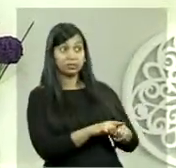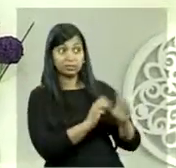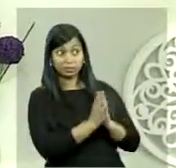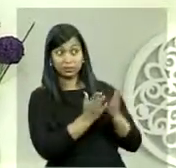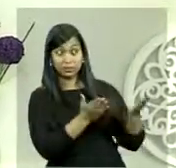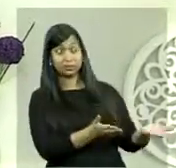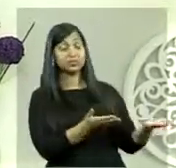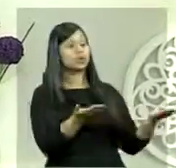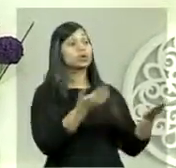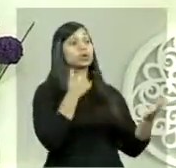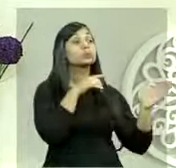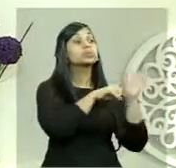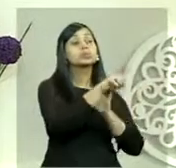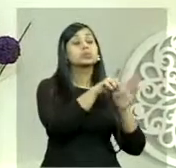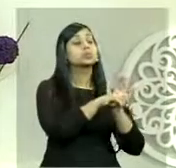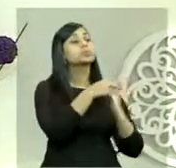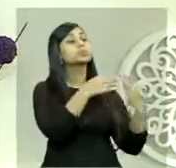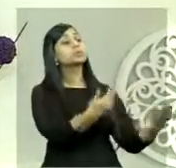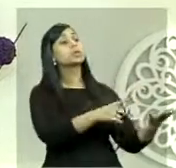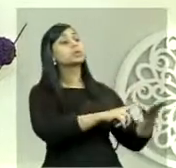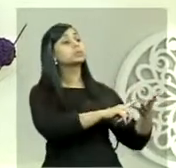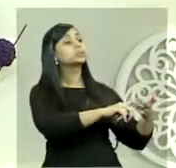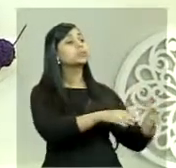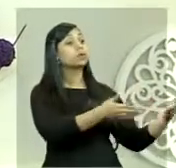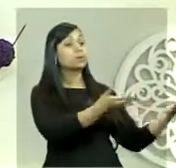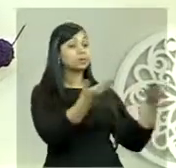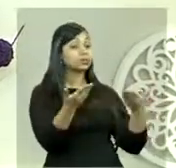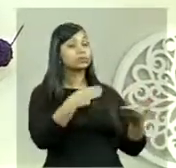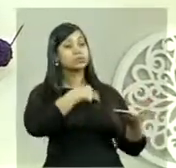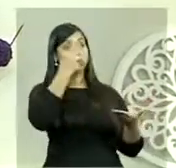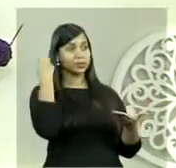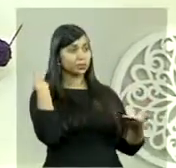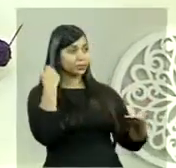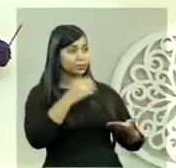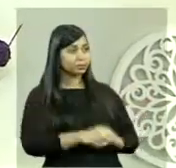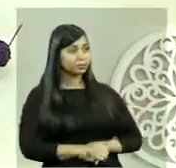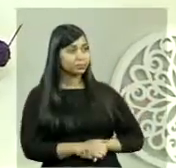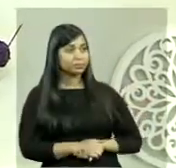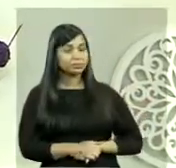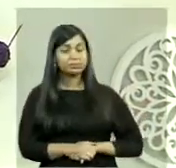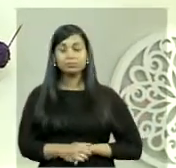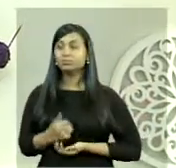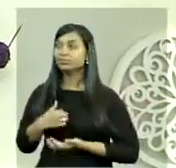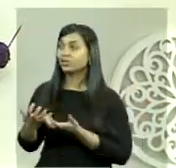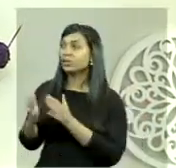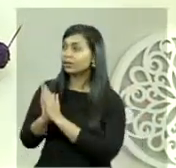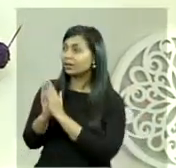E agora eu te pergunto, quais são as intenções que você apresenta para Nossa Senhora? Eu